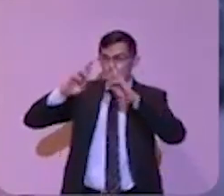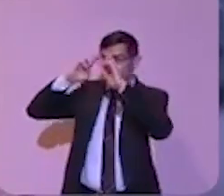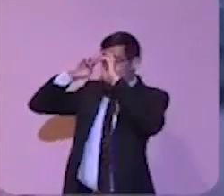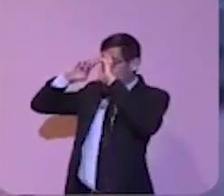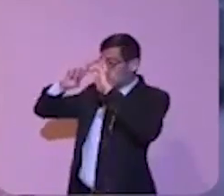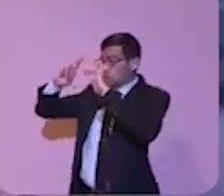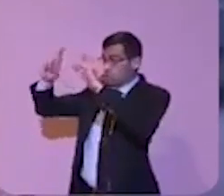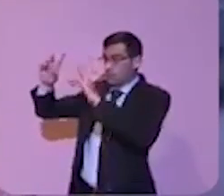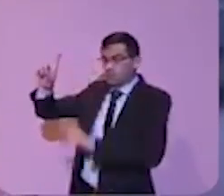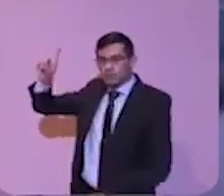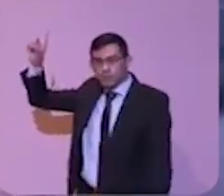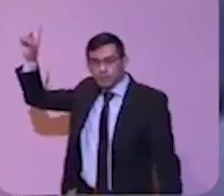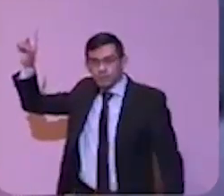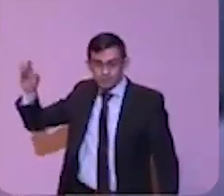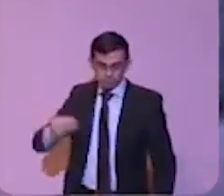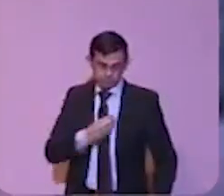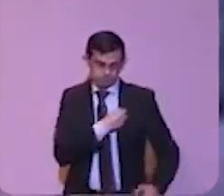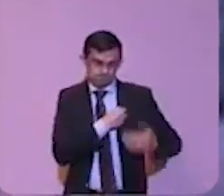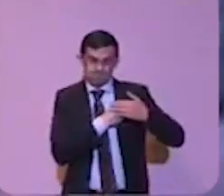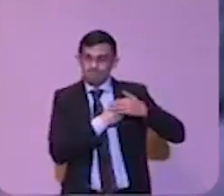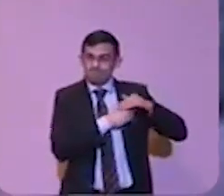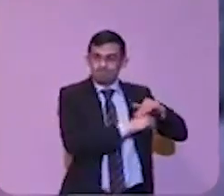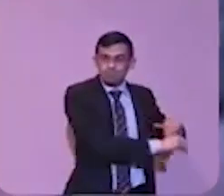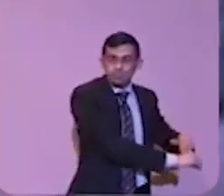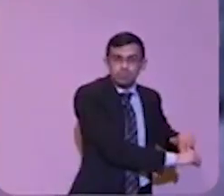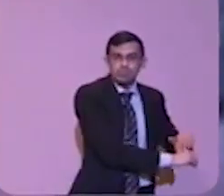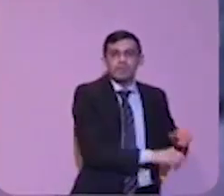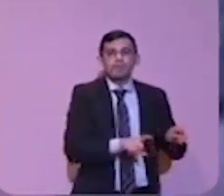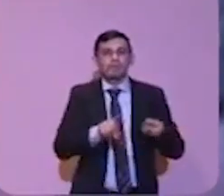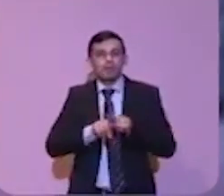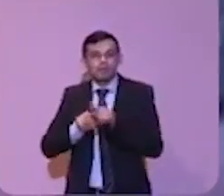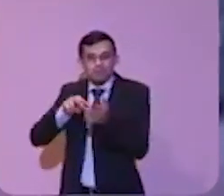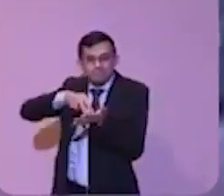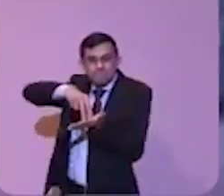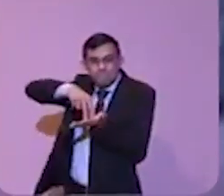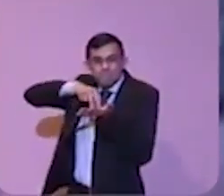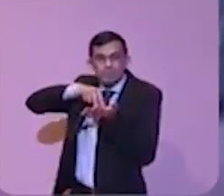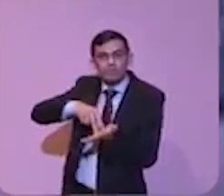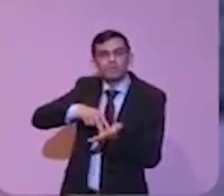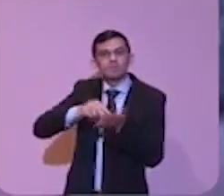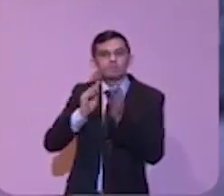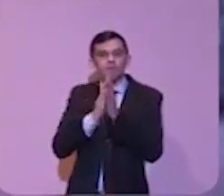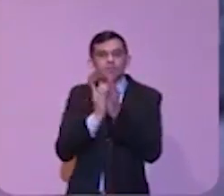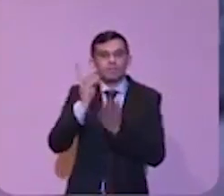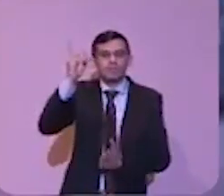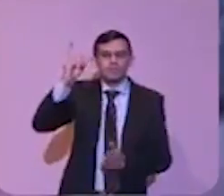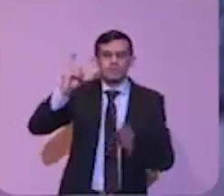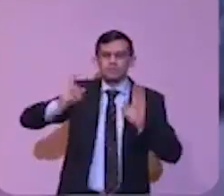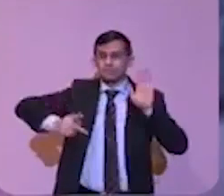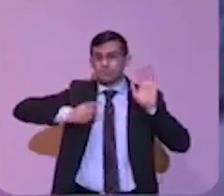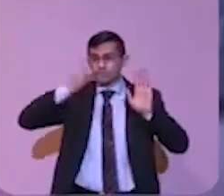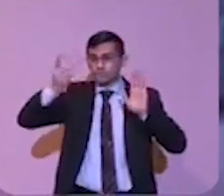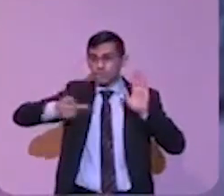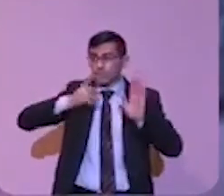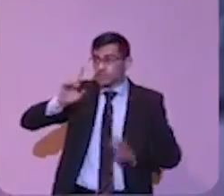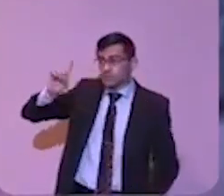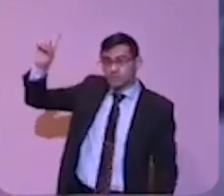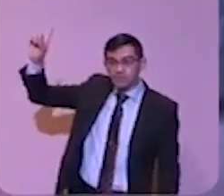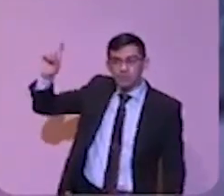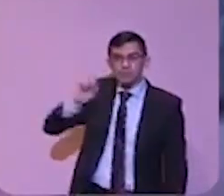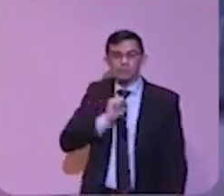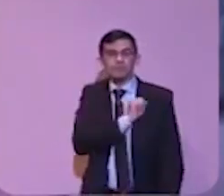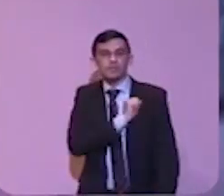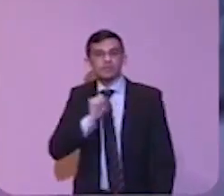ao Senhor e abandonar o pecado, do desafio de permanecer firme na palavra de Deus, Samuel